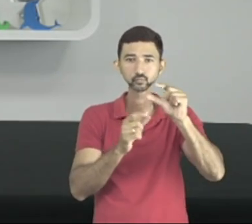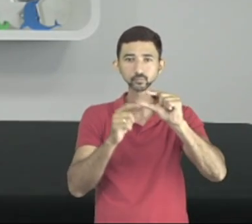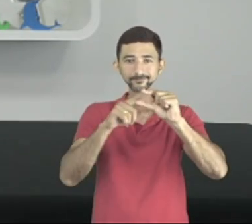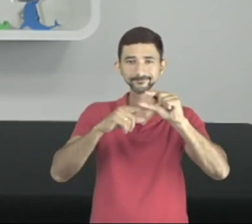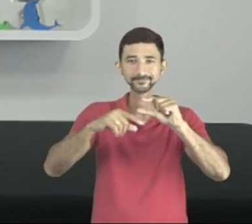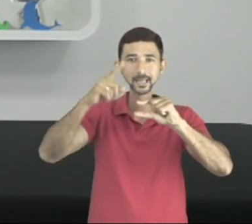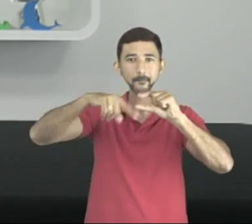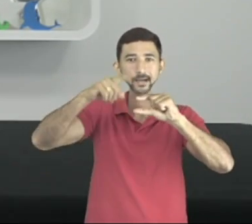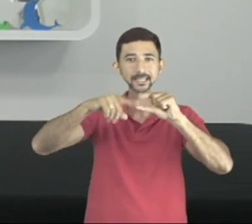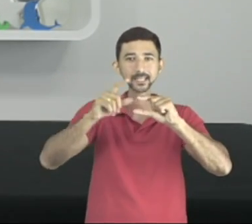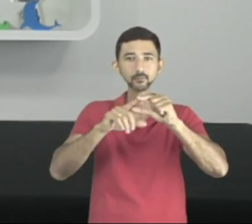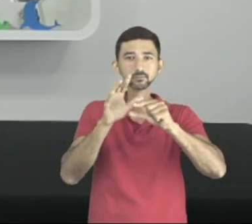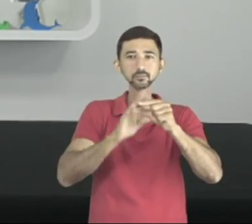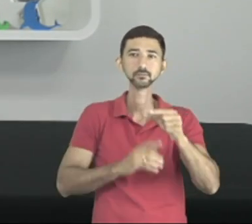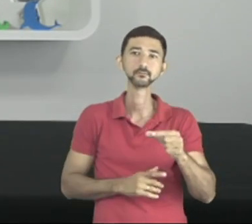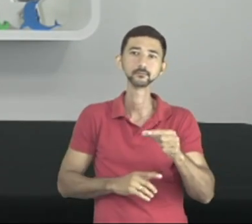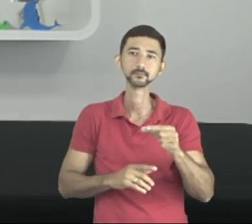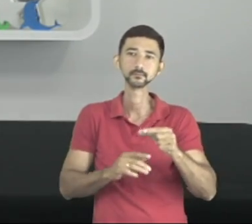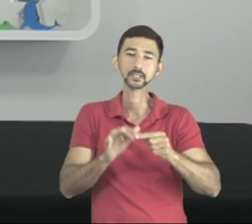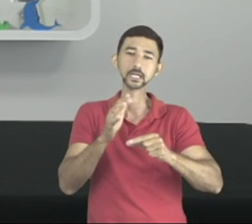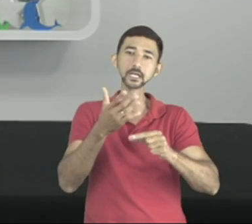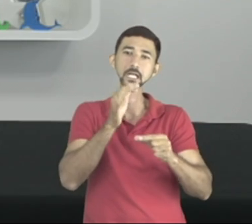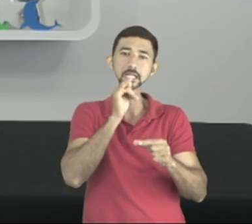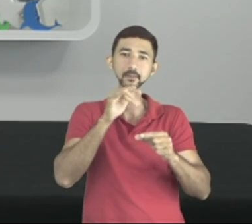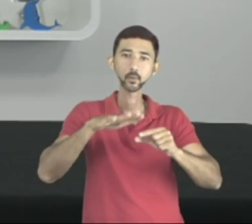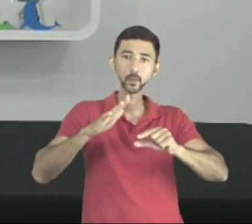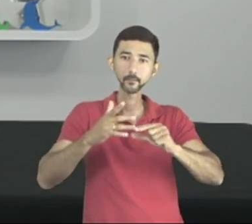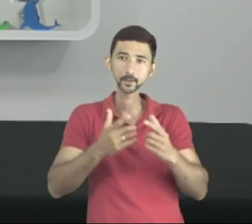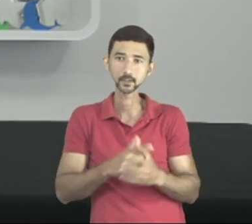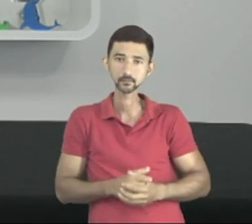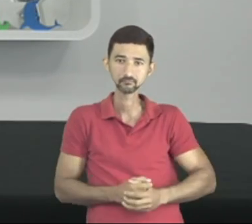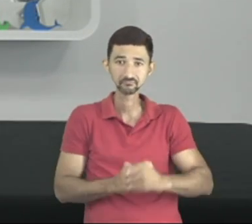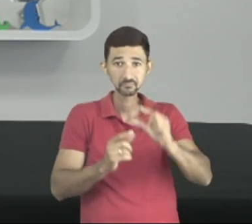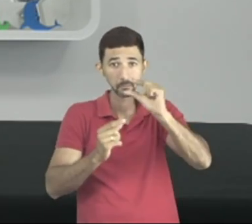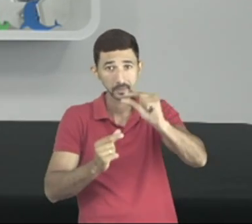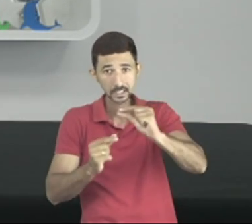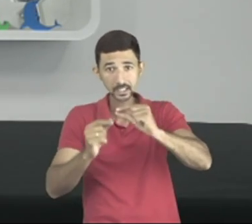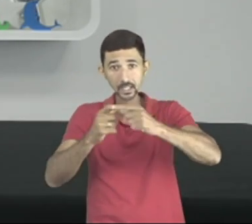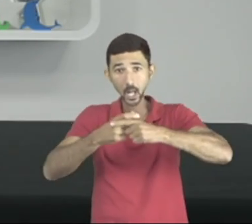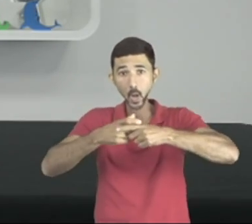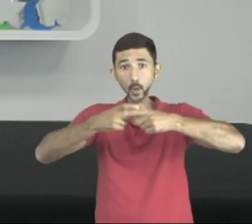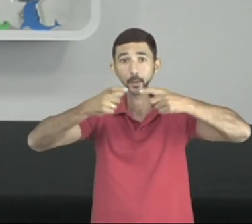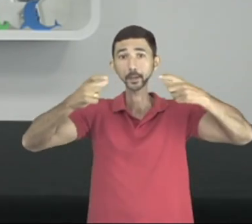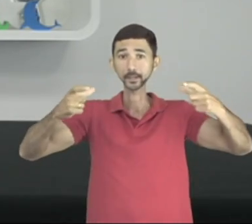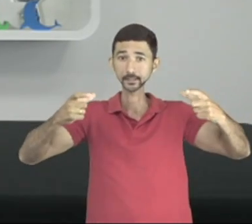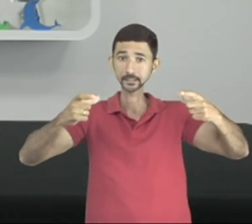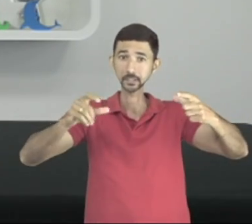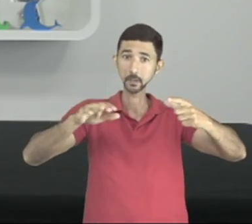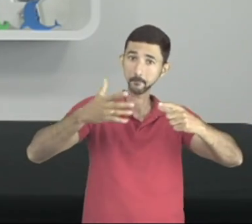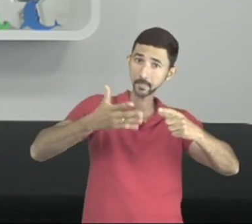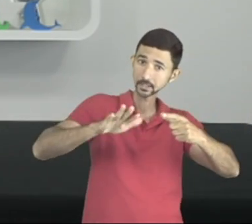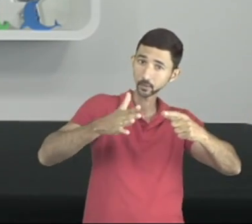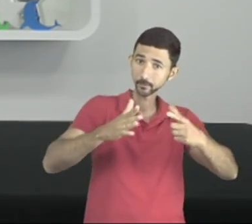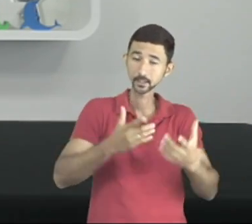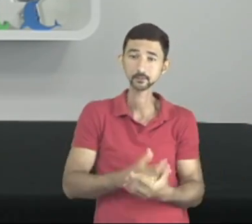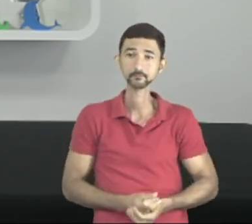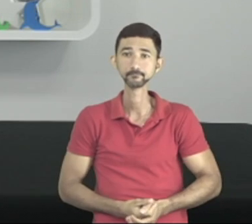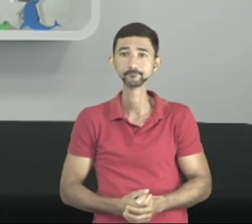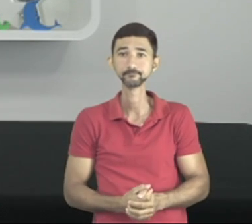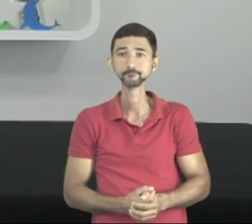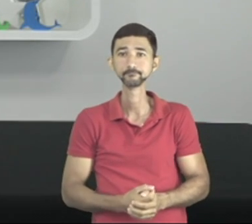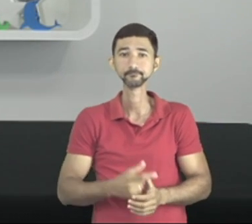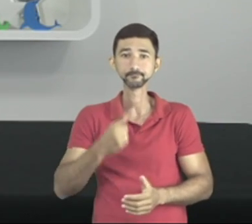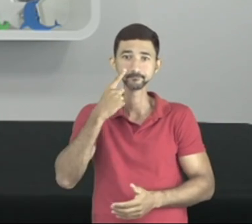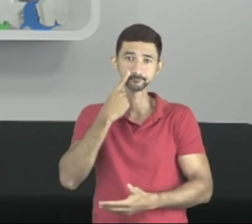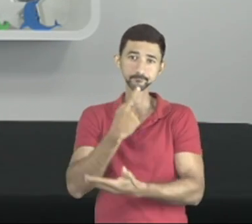matéria. E aí essa matéria essa porção pode ser pequena, pode ser grande. Vamos olhar. Você